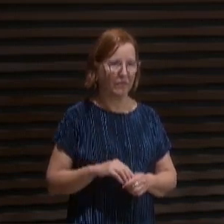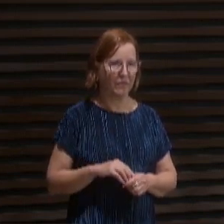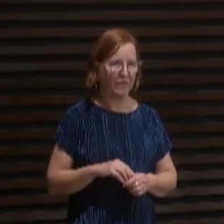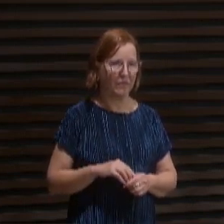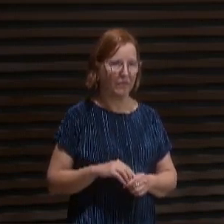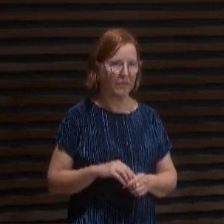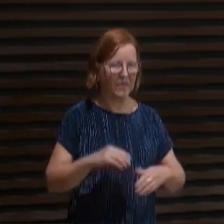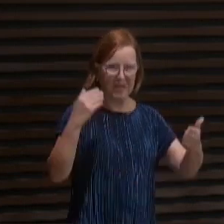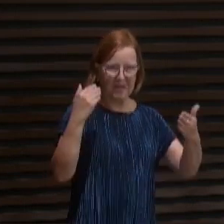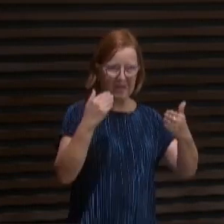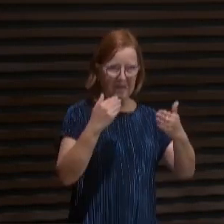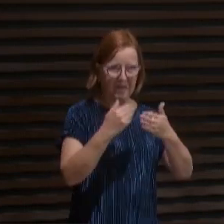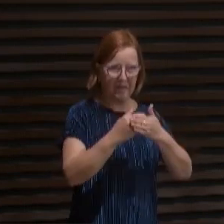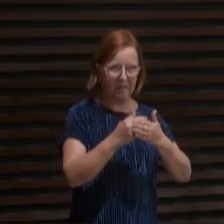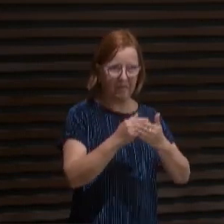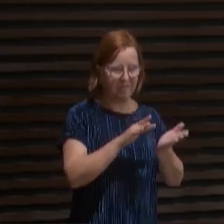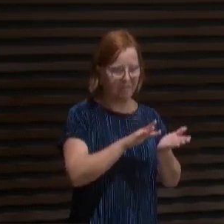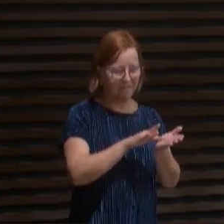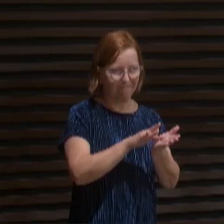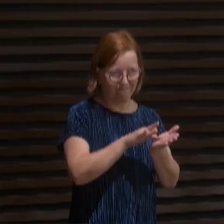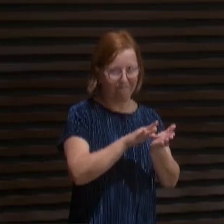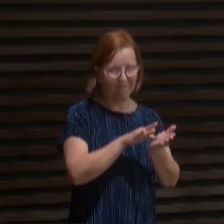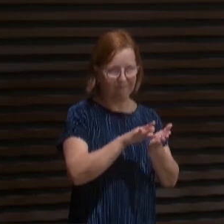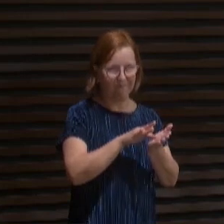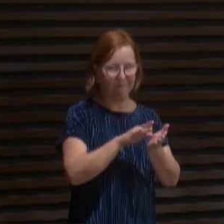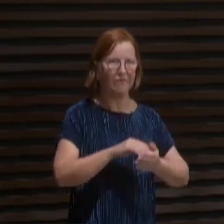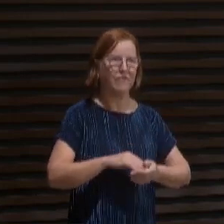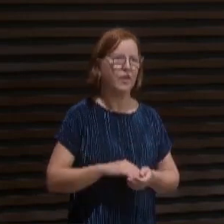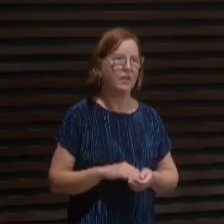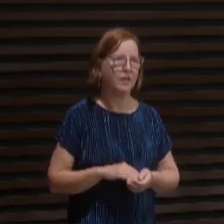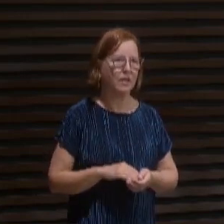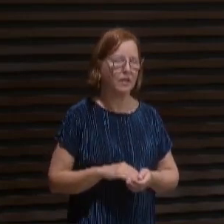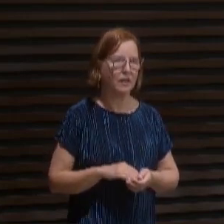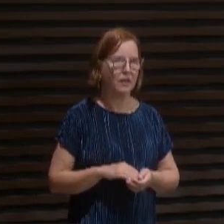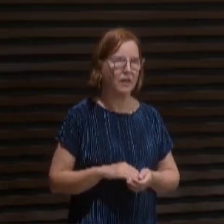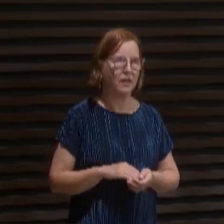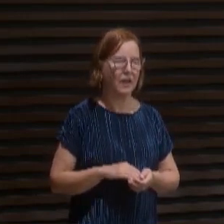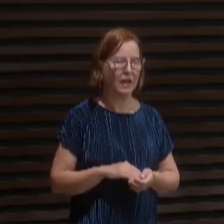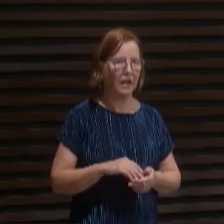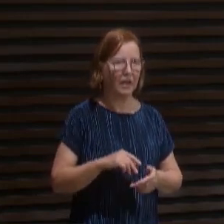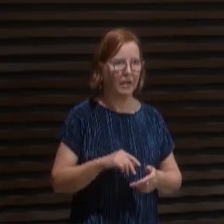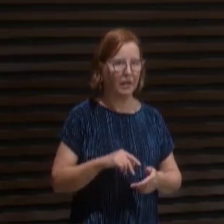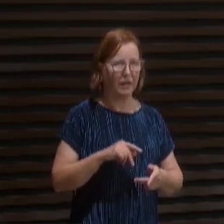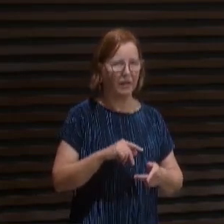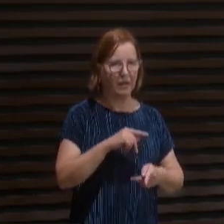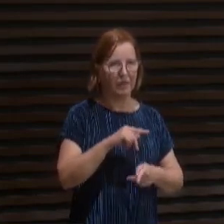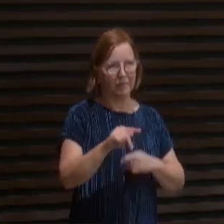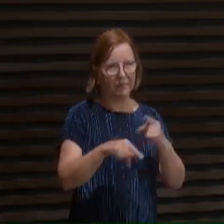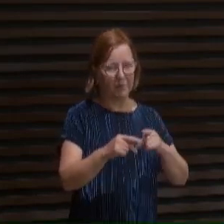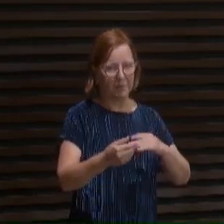se aproximam sorrateiramente. Ele diz ali que eles entram sorrateiramente, como